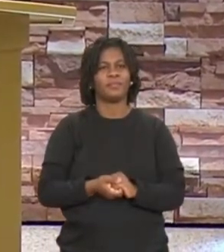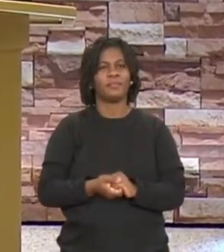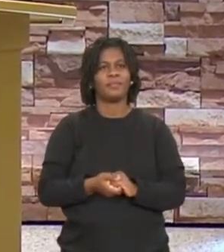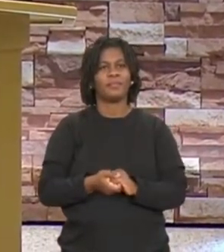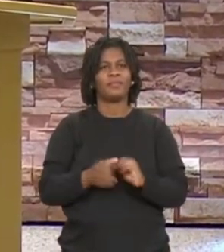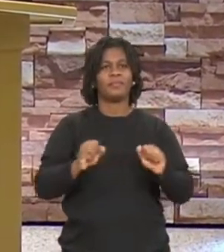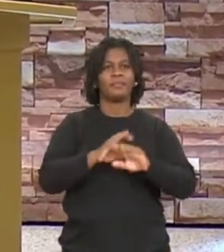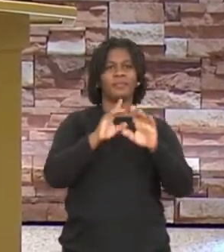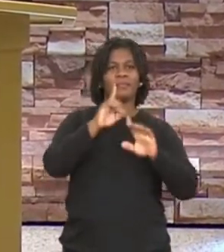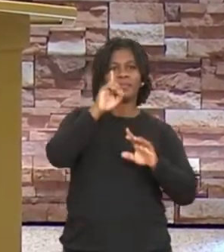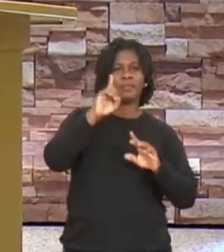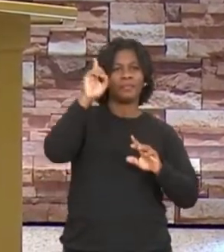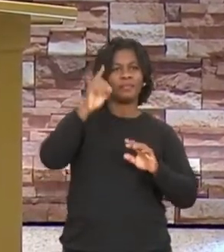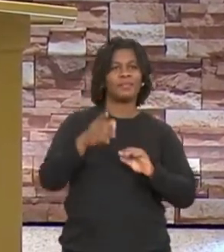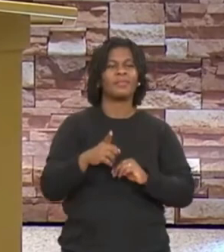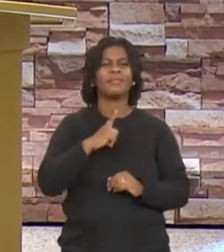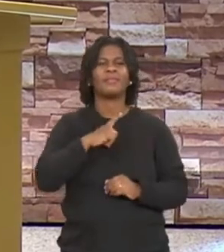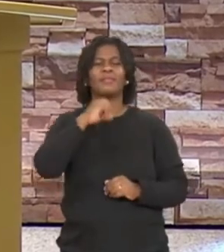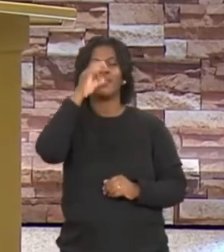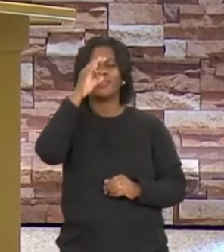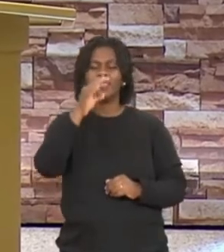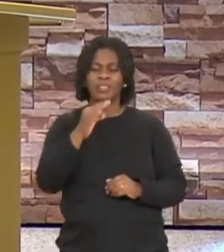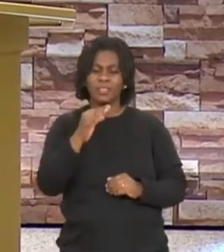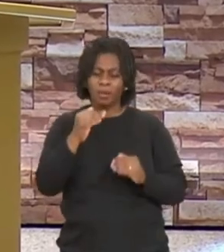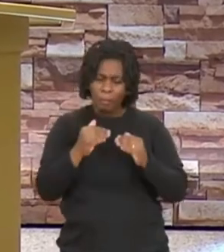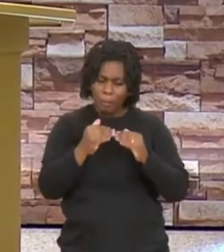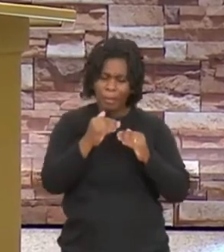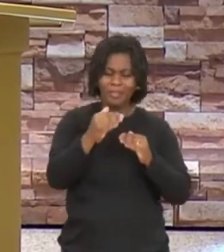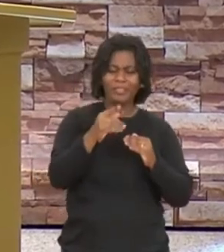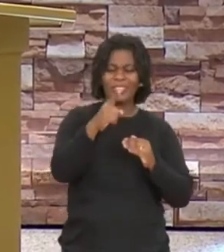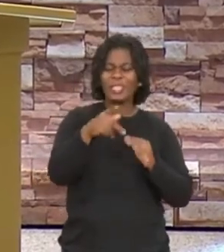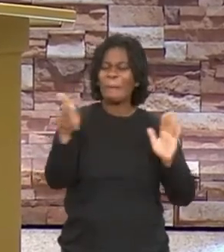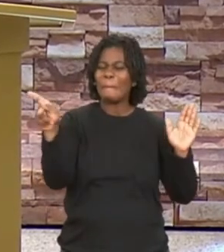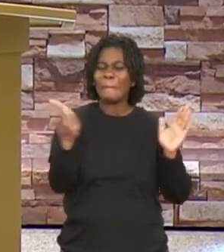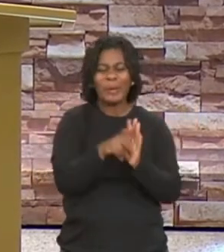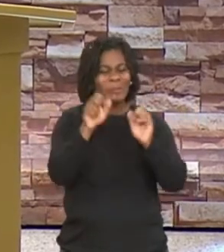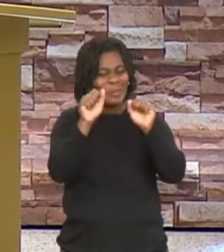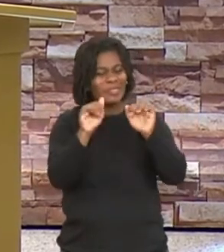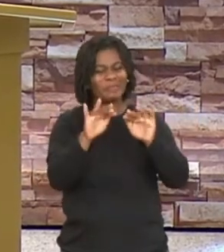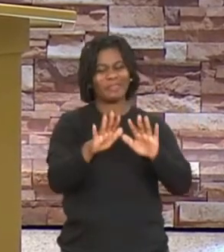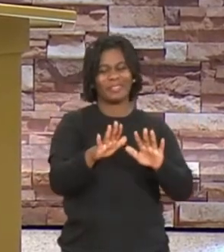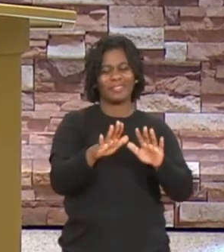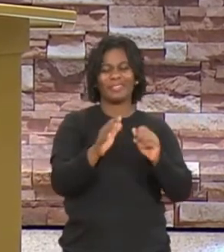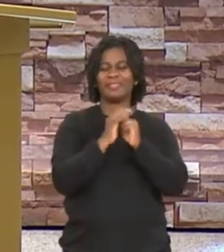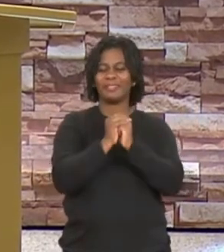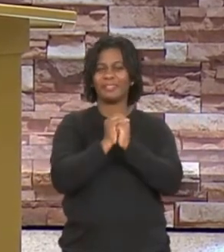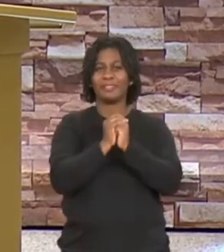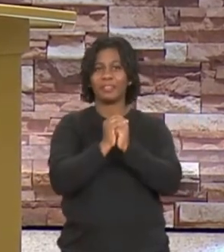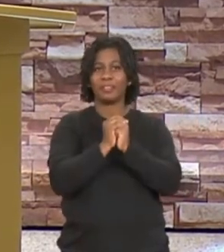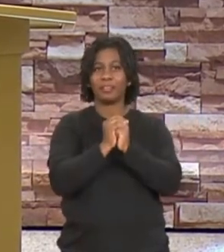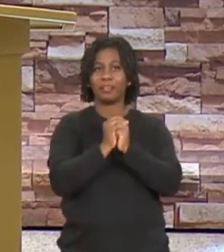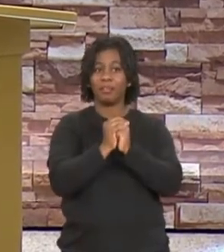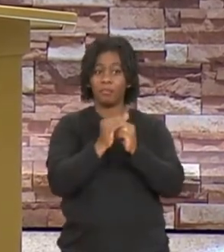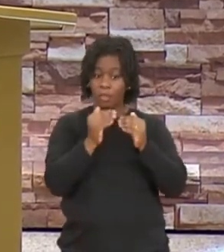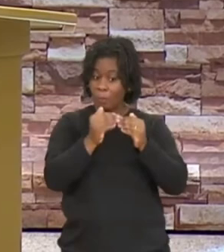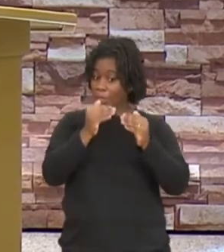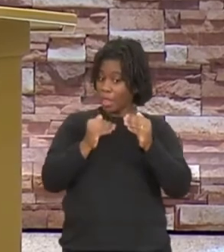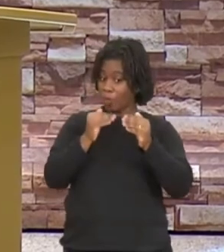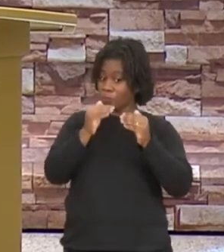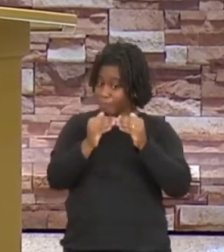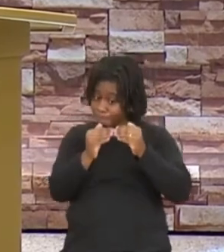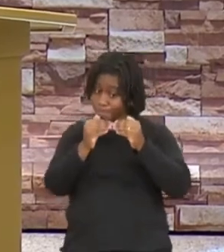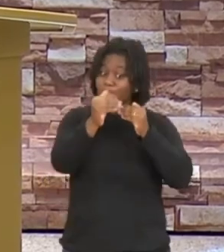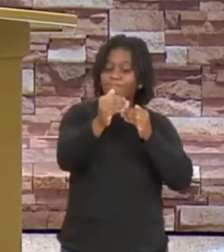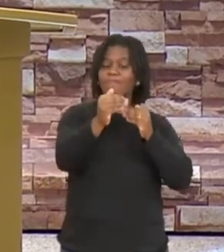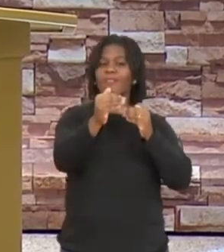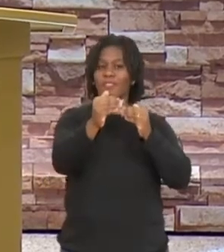Graças a Deus. Tenho certeza que a partir de hoje você é uma bênção. Amém? Vamos voltar atrás, não. Daqui para frente.